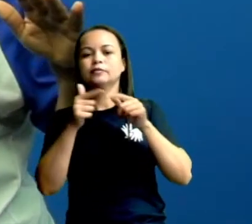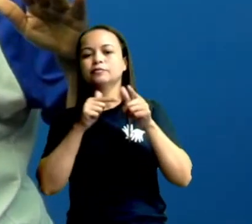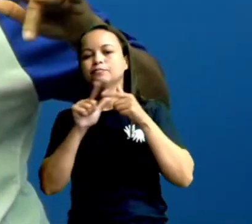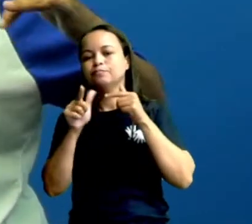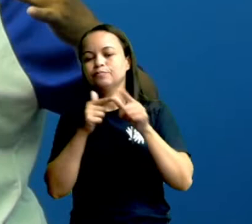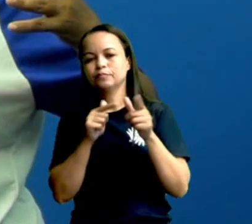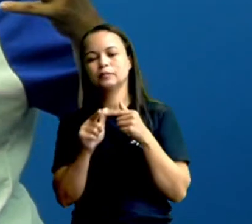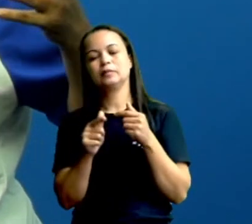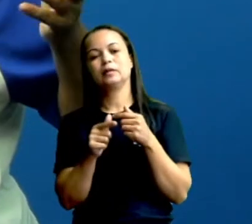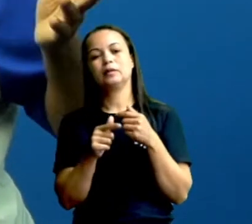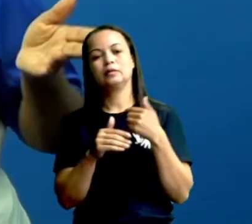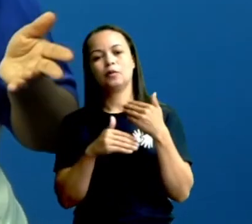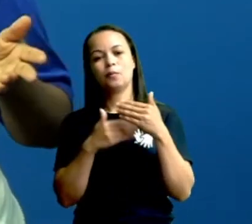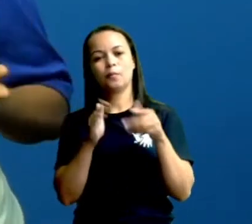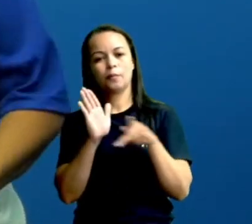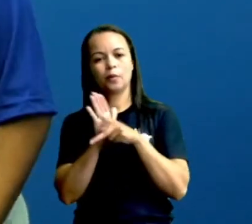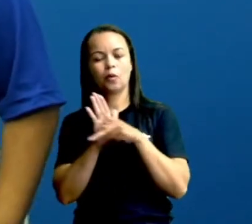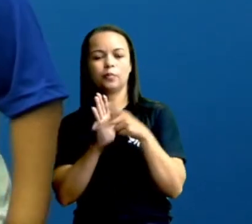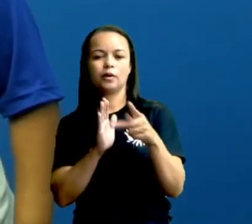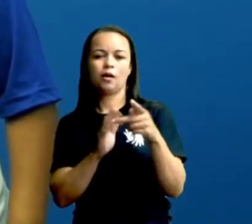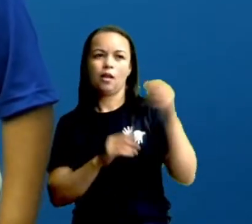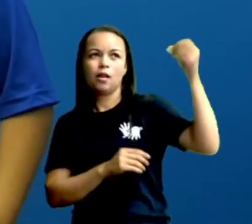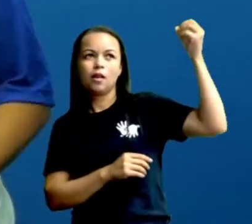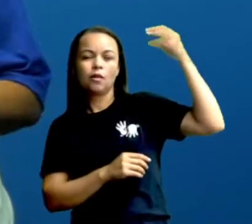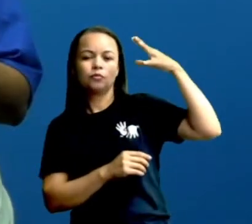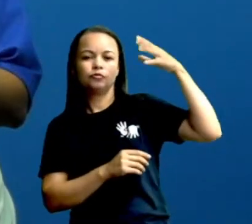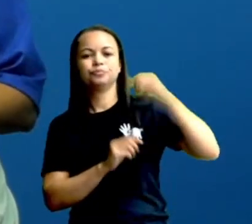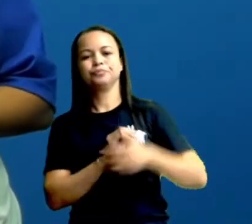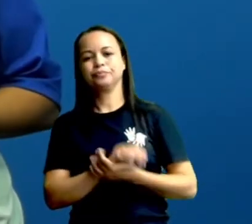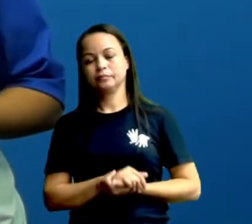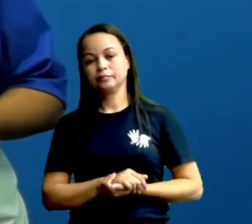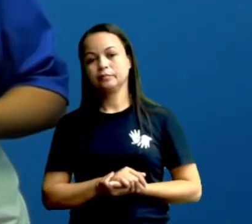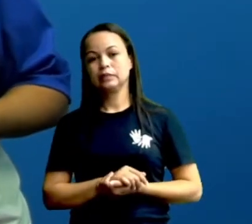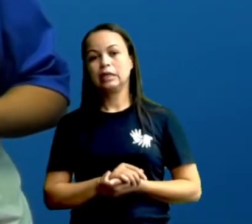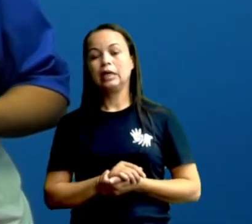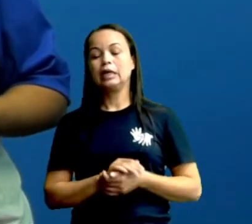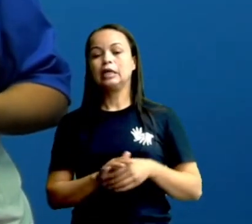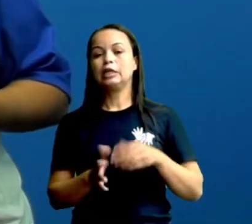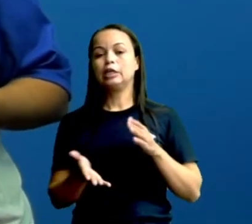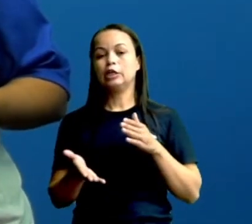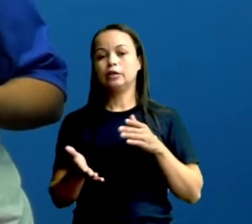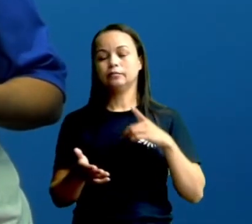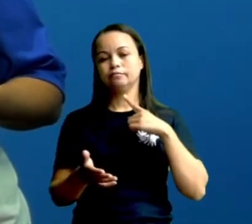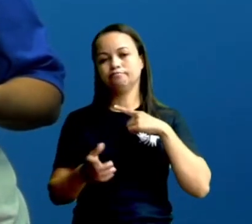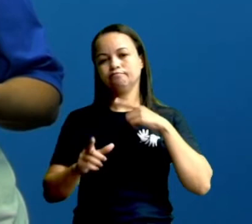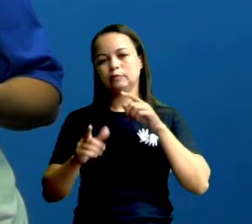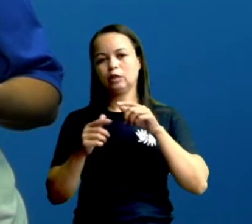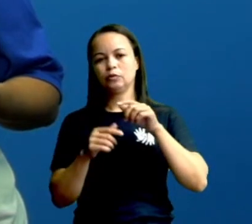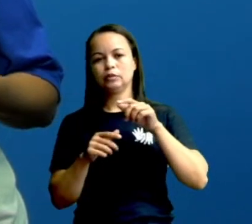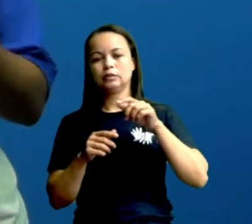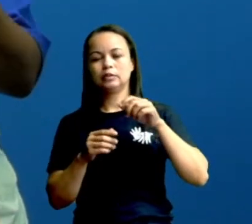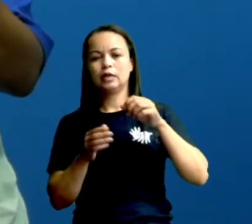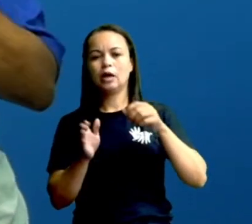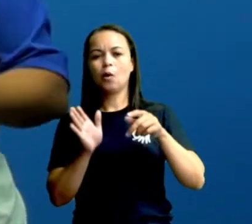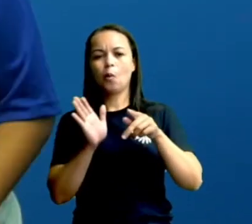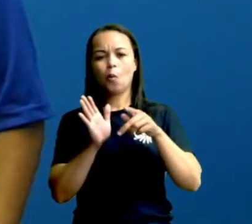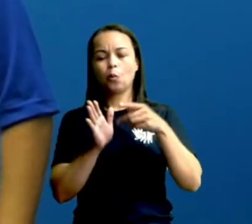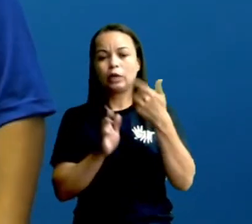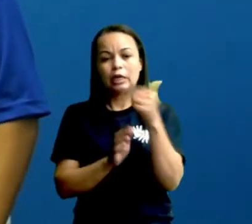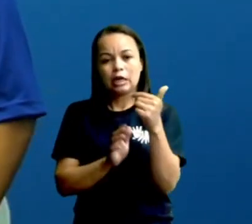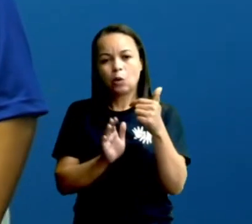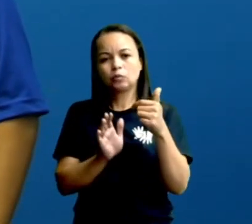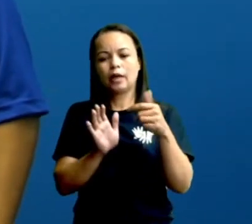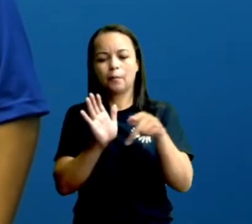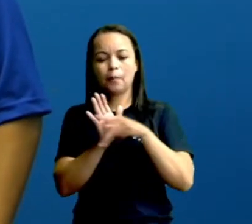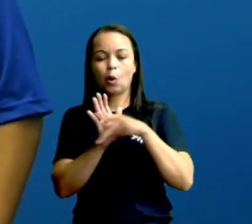Que produz sua própria luz. E os iluminados que dependem de uma estrela, por exemplo, né? Como é o caso